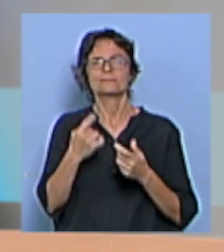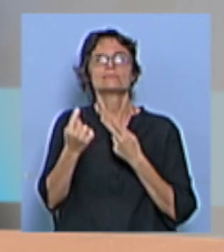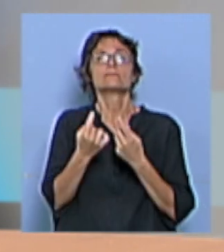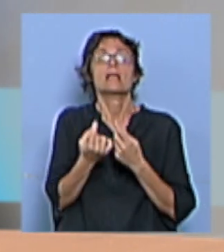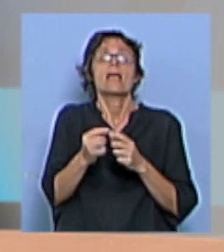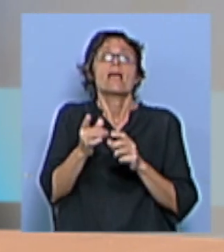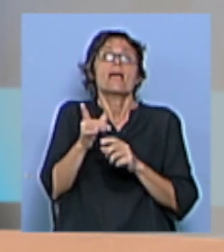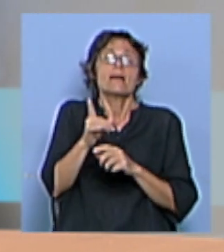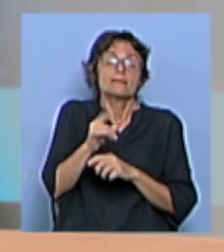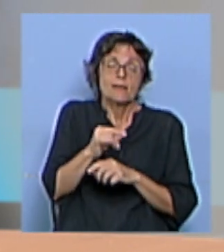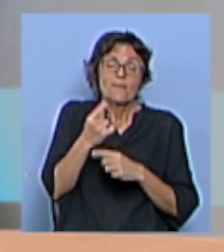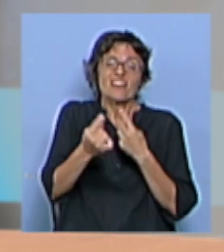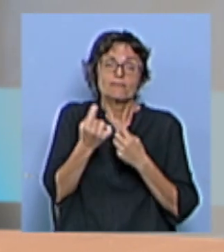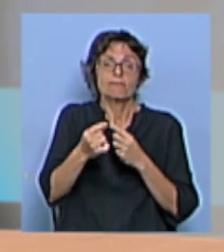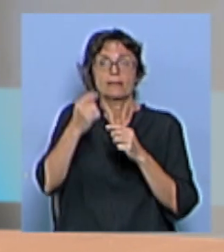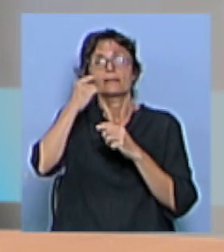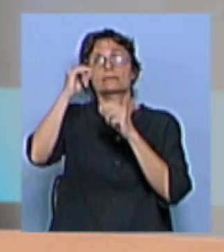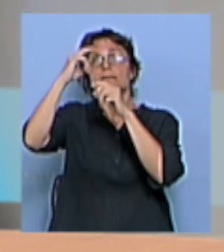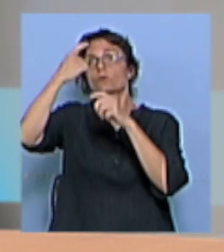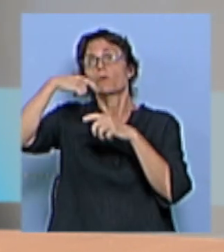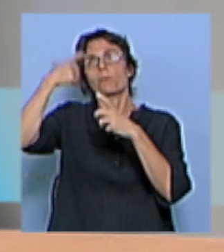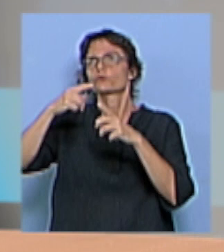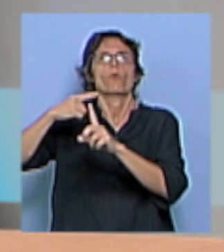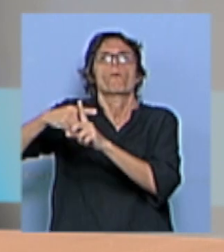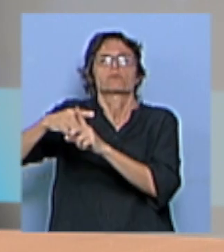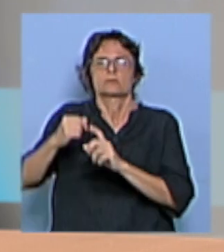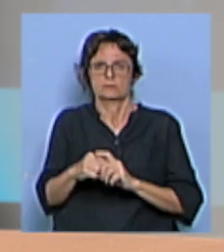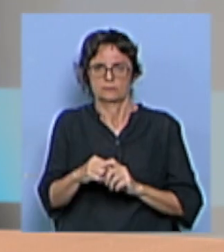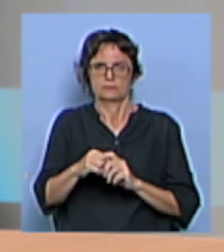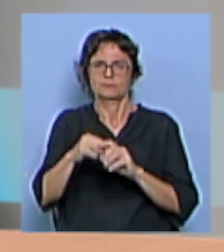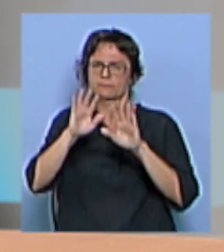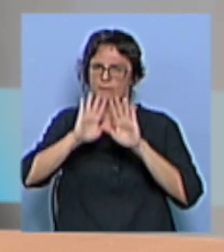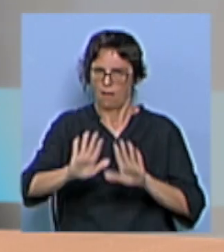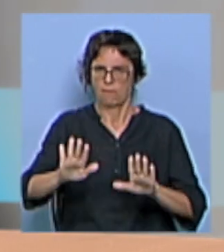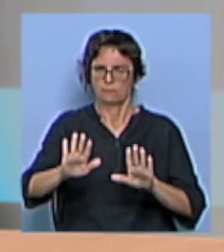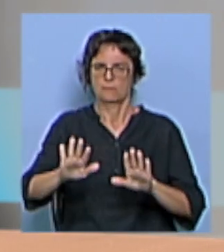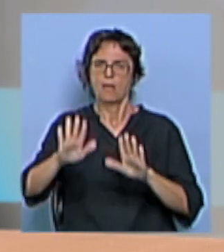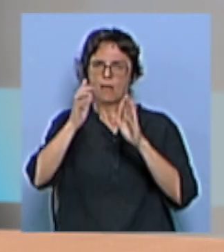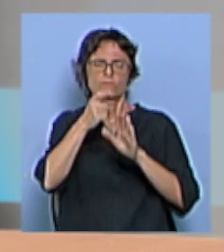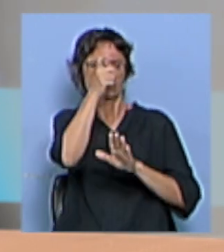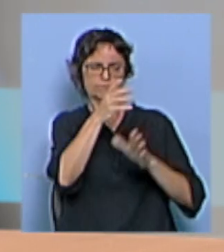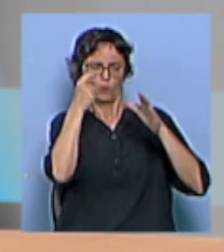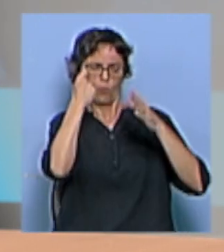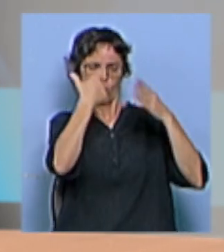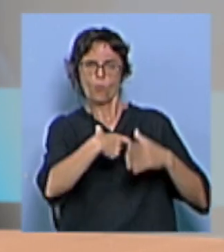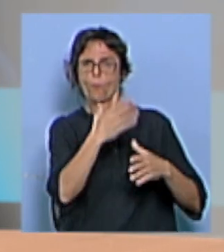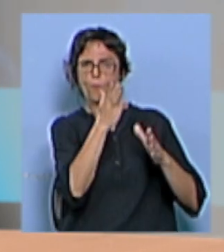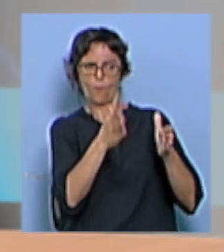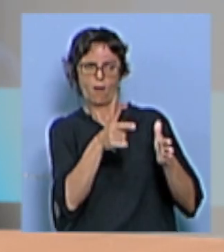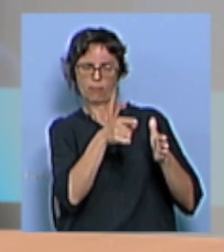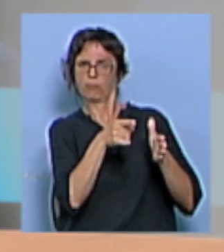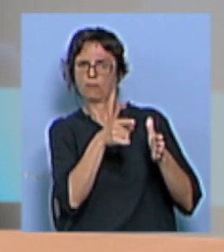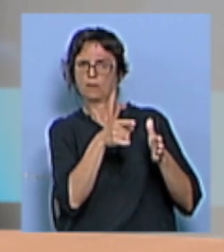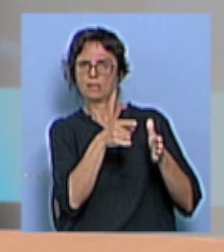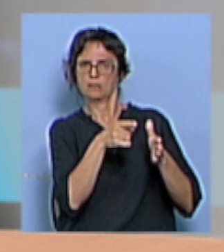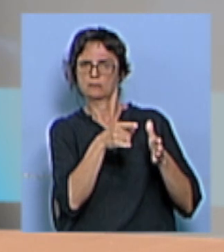o olhar cristão é um olhar realista. Por um lado, olha para o ser humano, digamos, no qual também está a